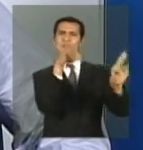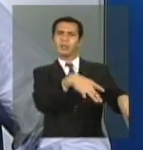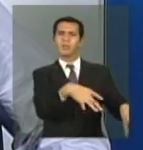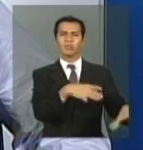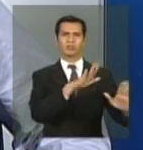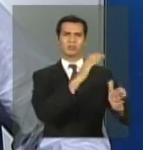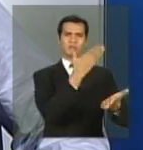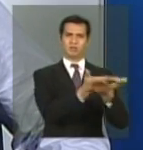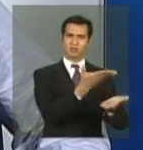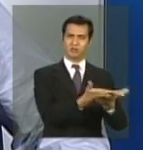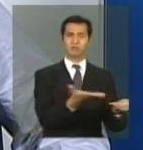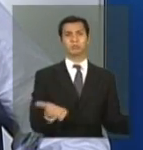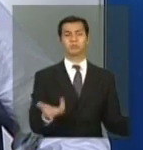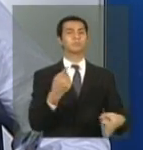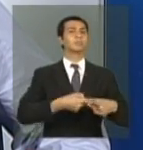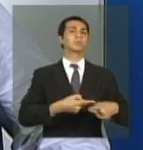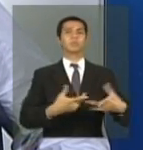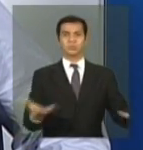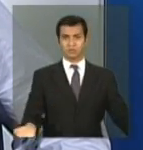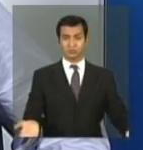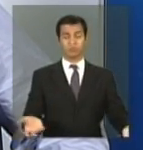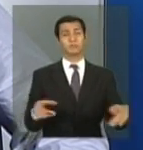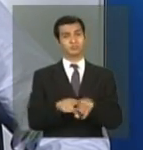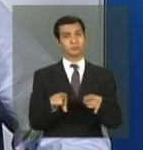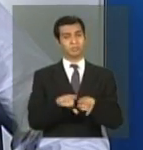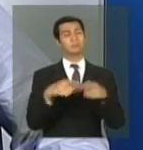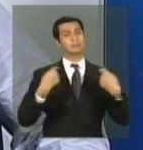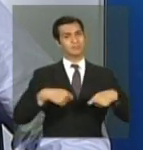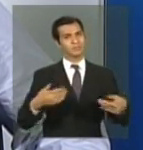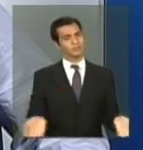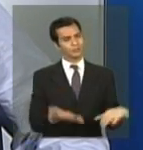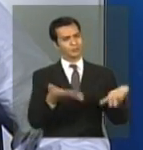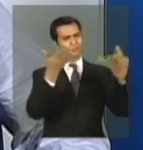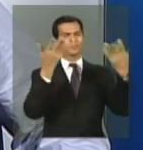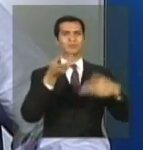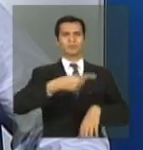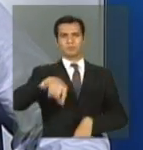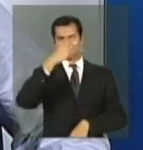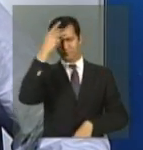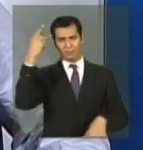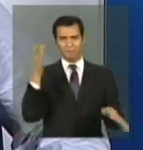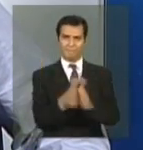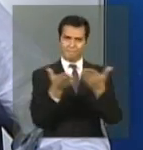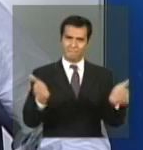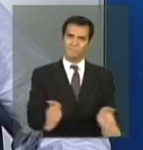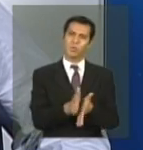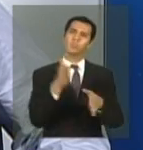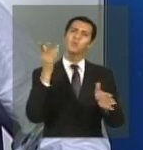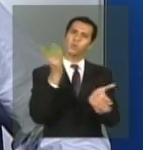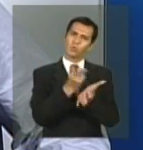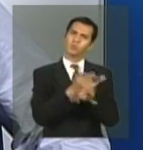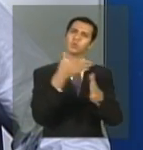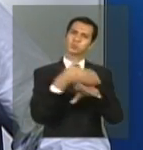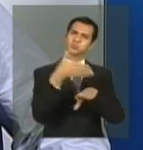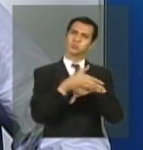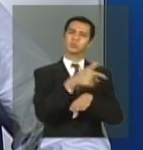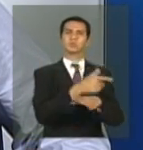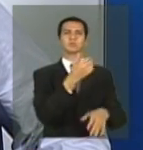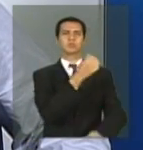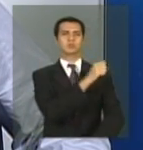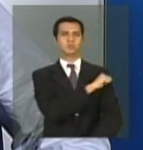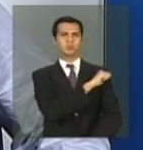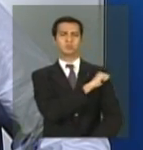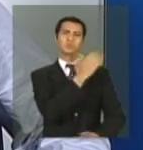não matrícula, para estimular a permanência na escola dessas pessoas mais pobres, uma vez que a trajetória educacional deles ainda é